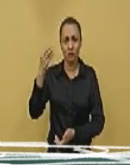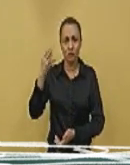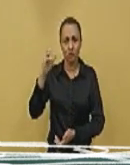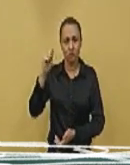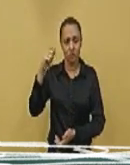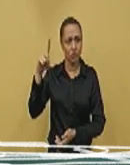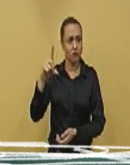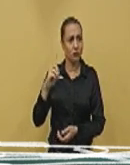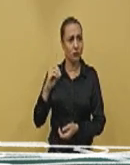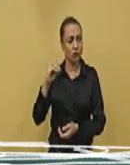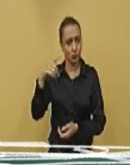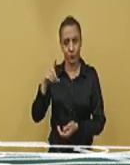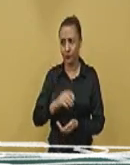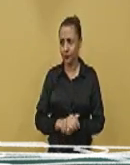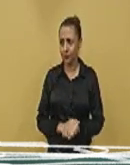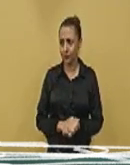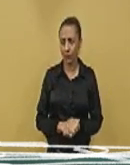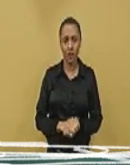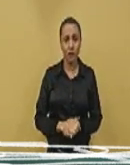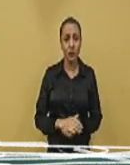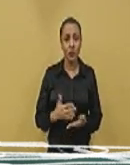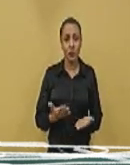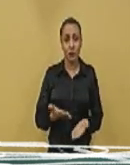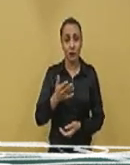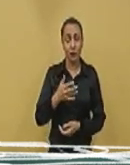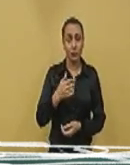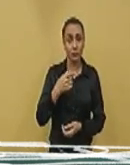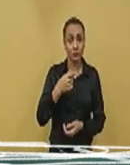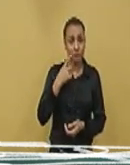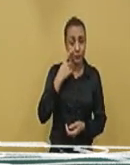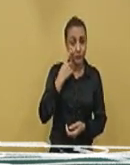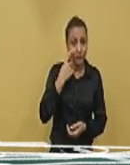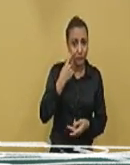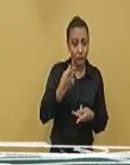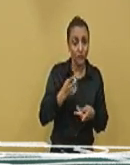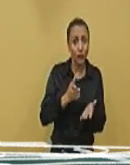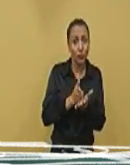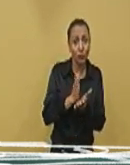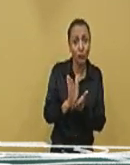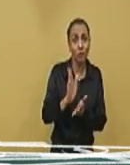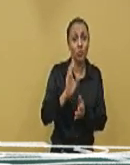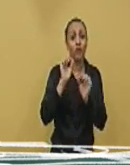processo, visto que esse não foi aprovado e entrou com requerimento